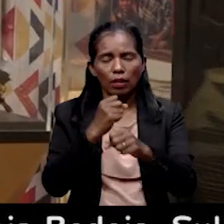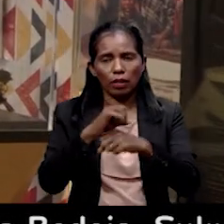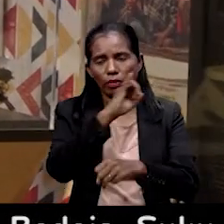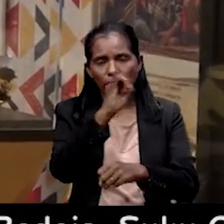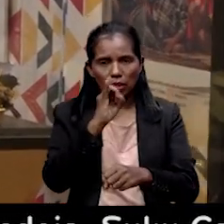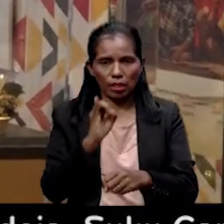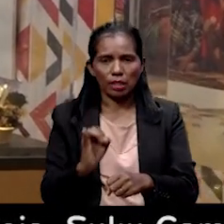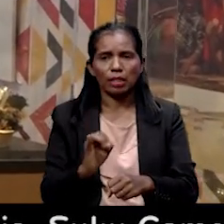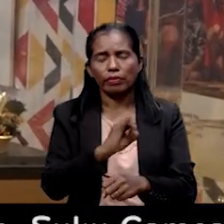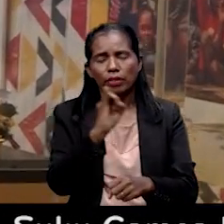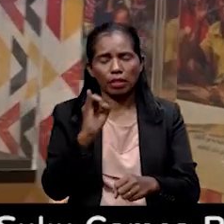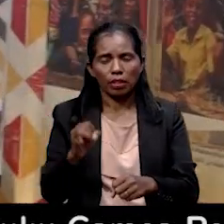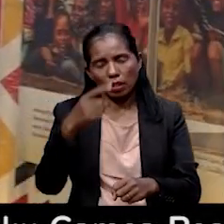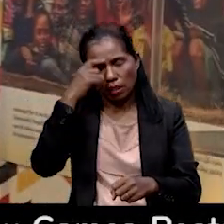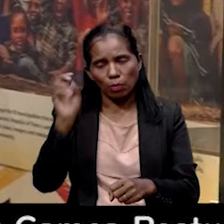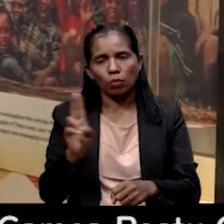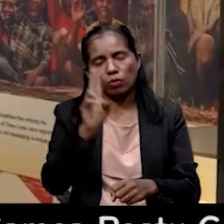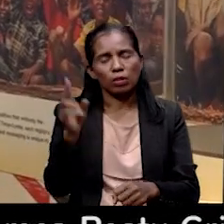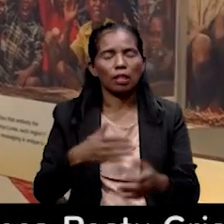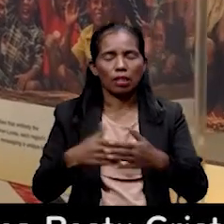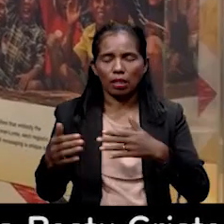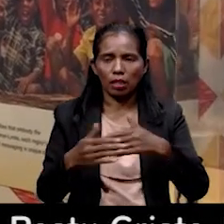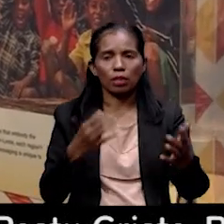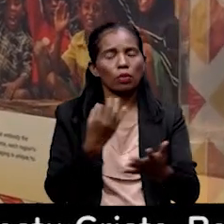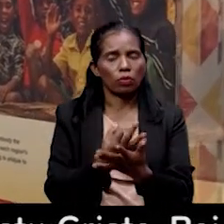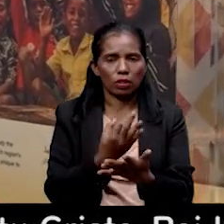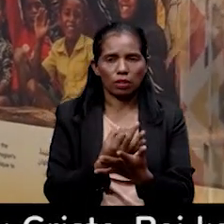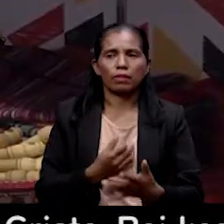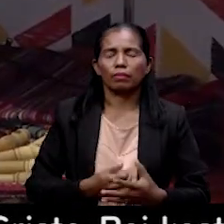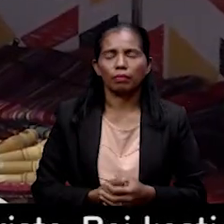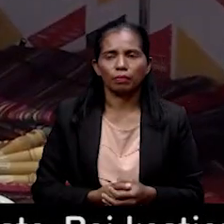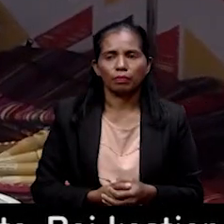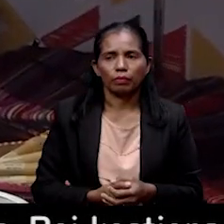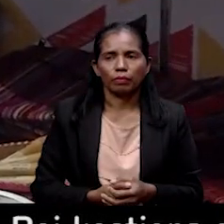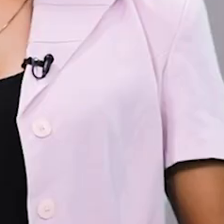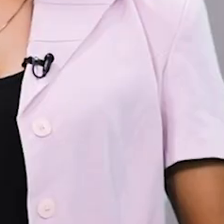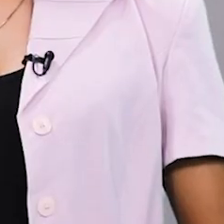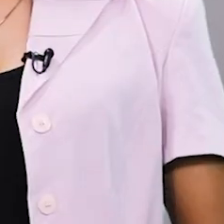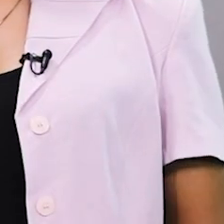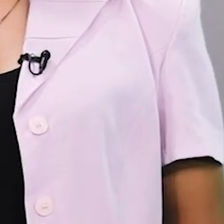considera gasta osan staru deit. Fátima Pereira, Elugaio, Ziemen.